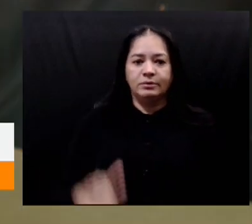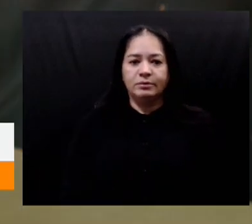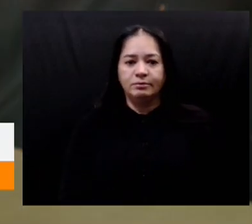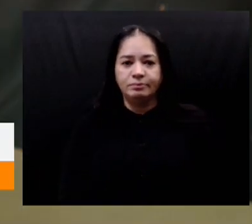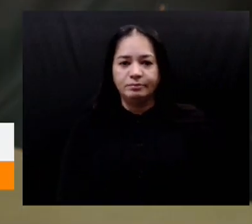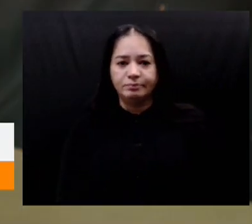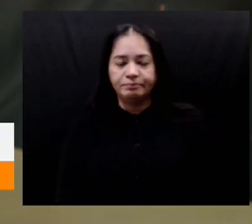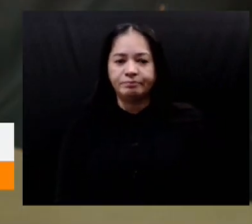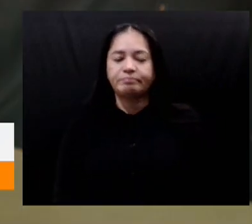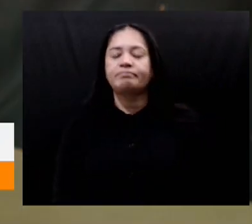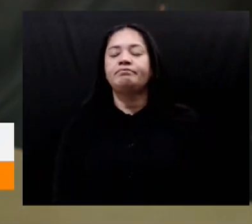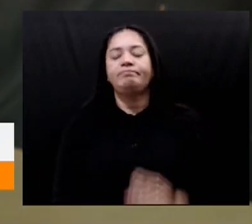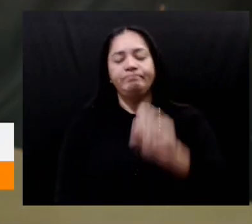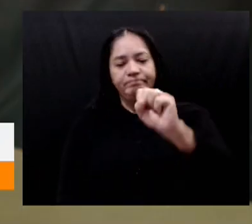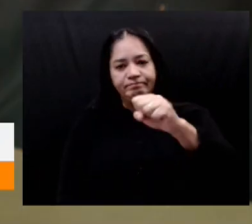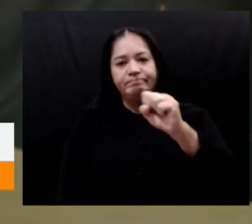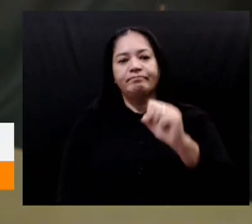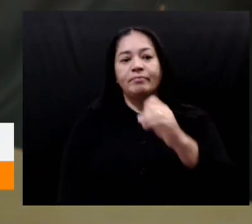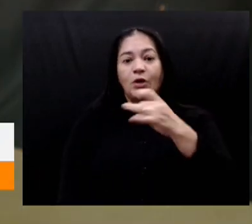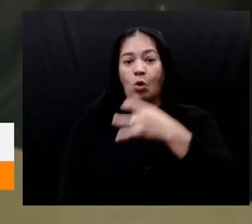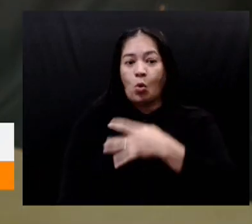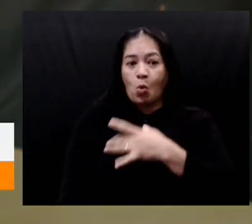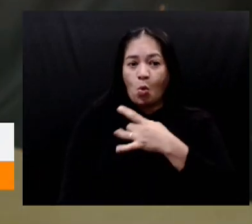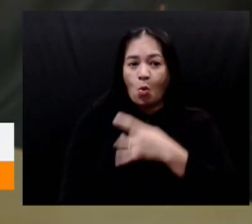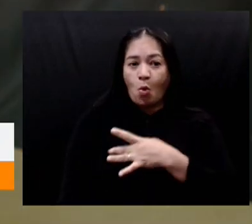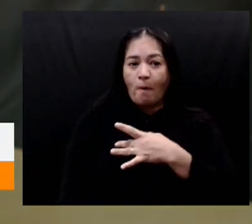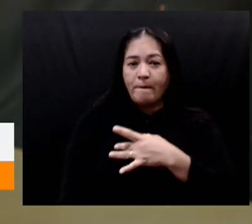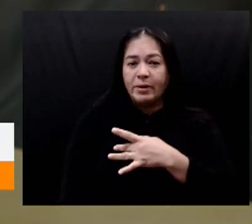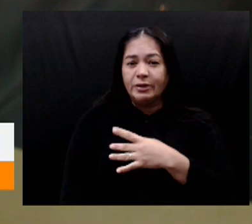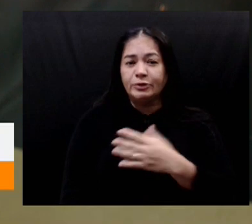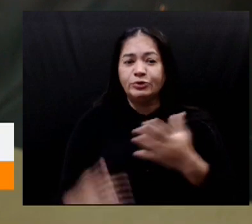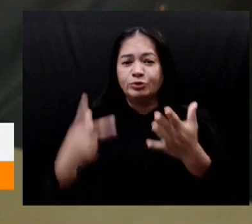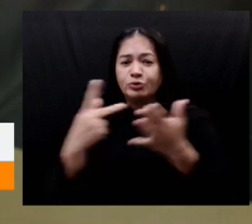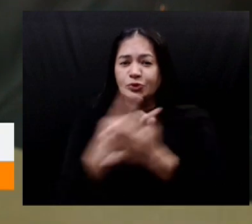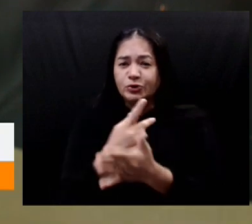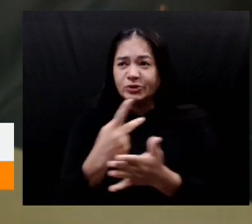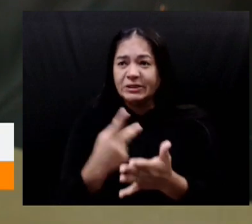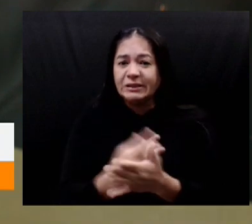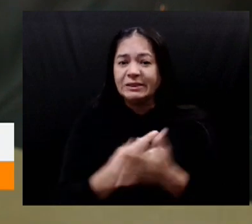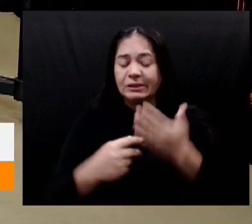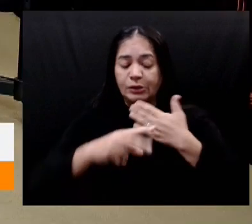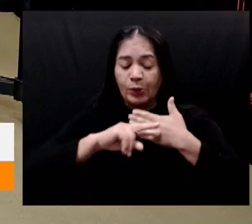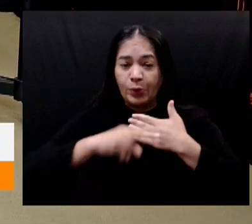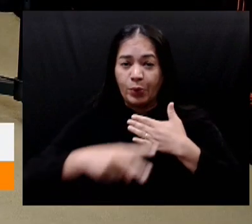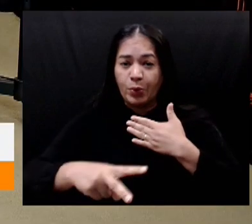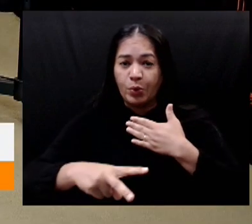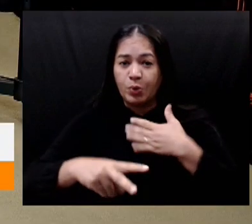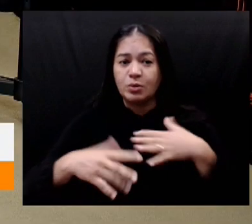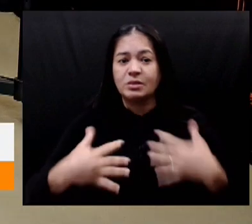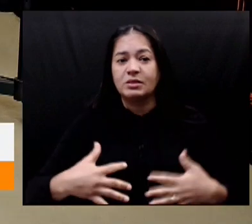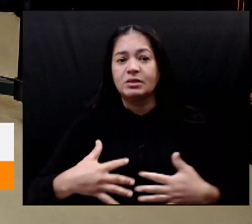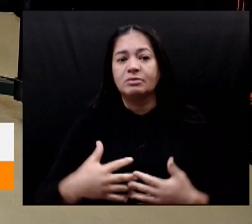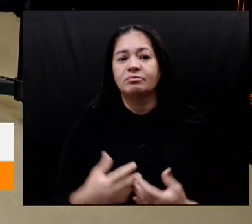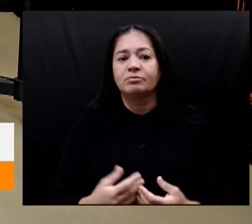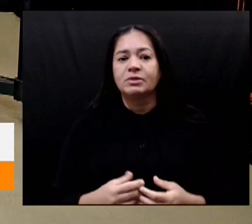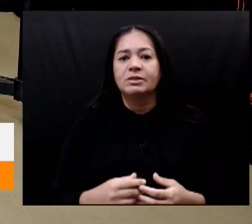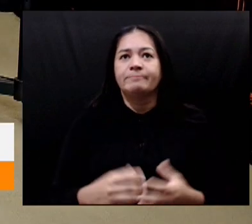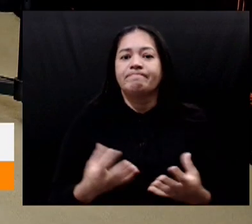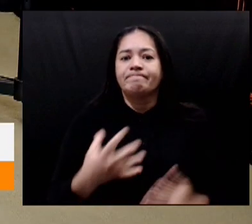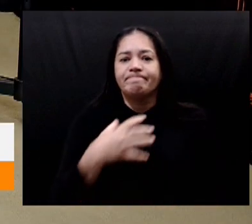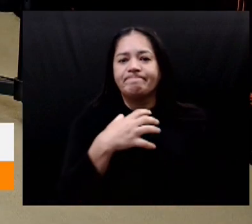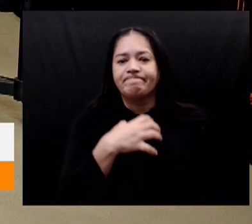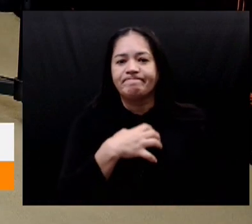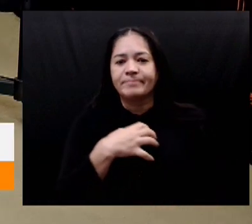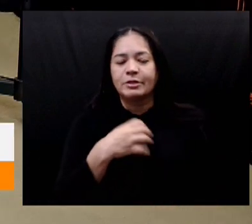do medo do fracasso, né, Valéria, pode Uhum. gerar sim, produzir sintomas emocionais e